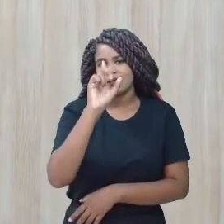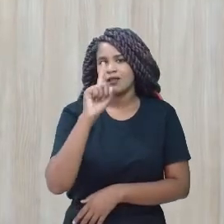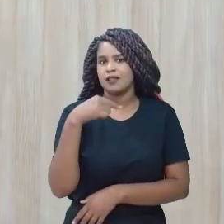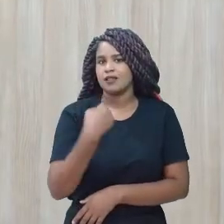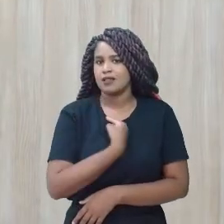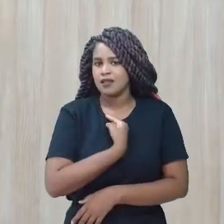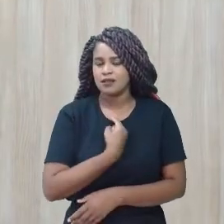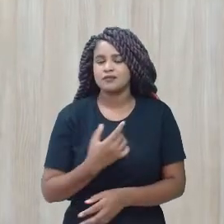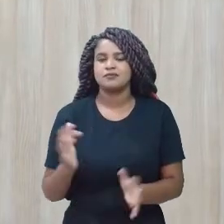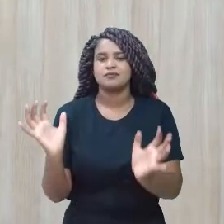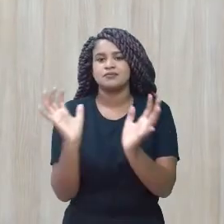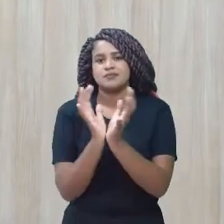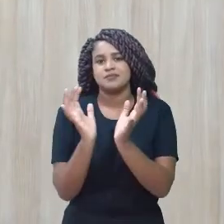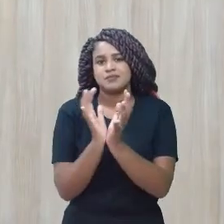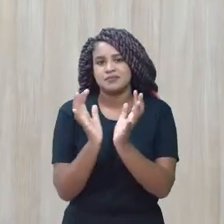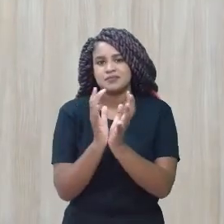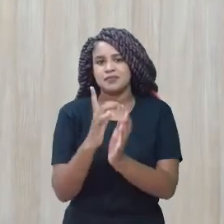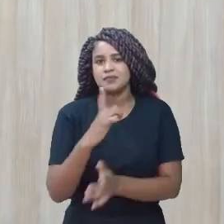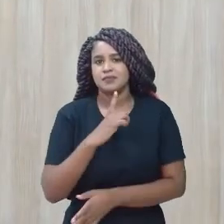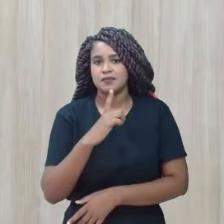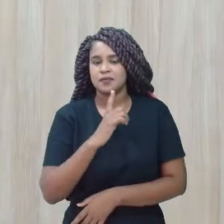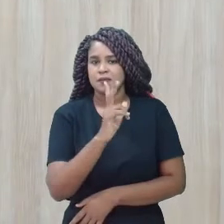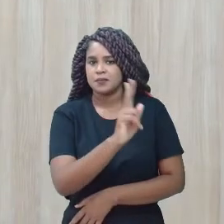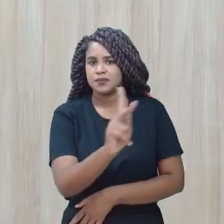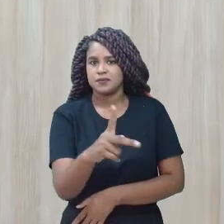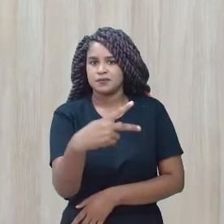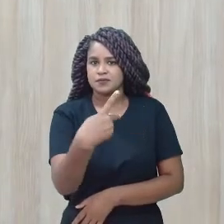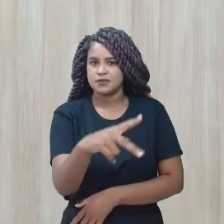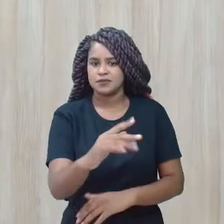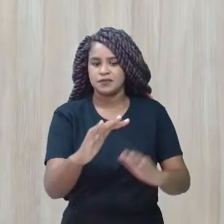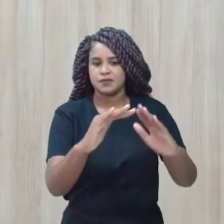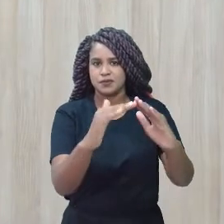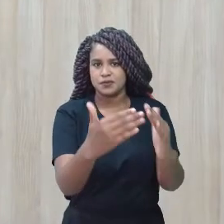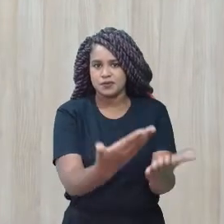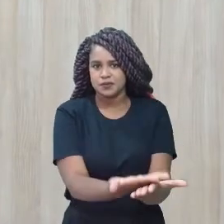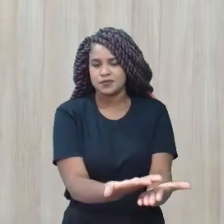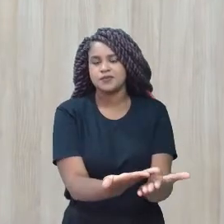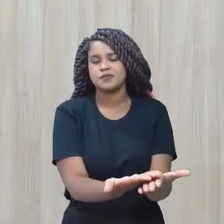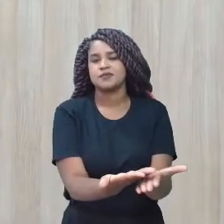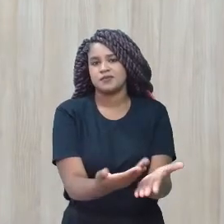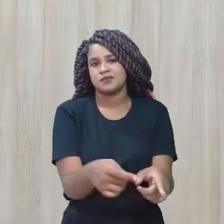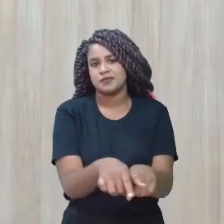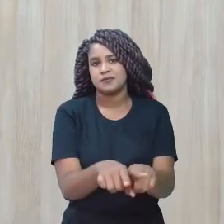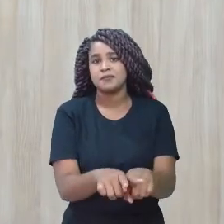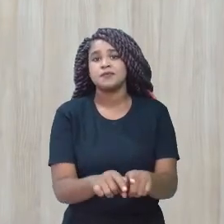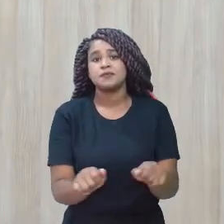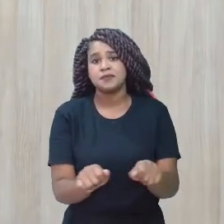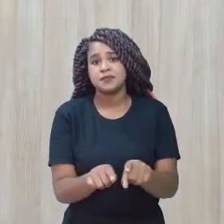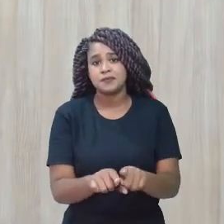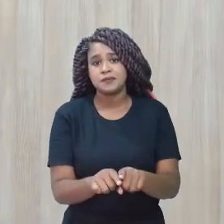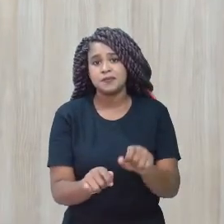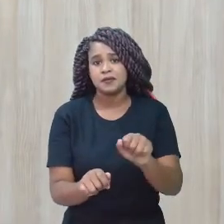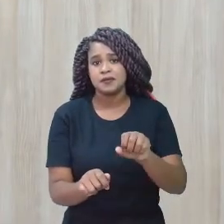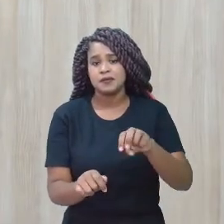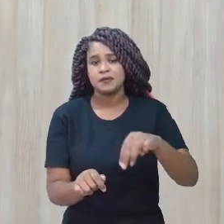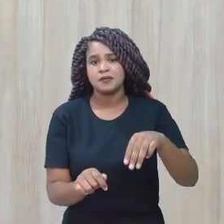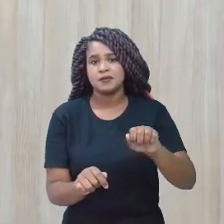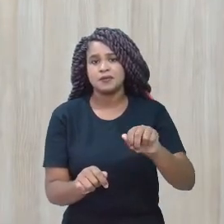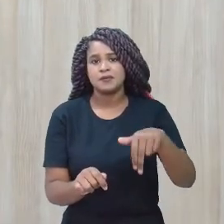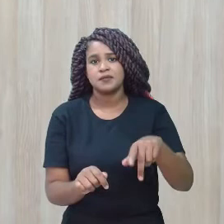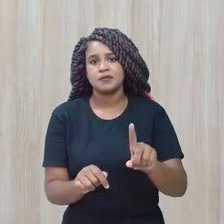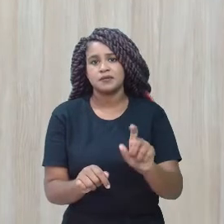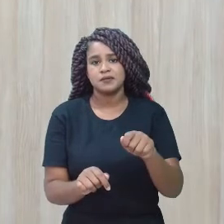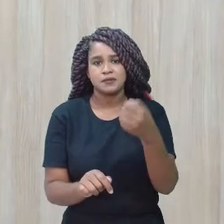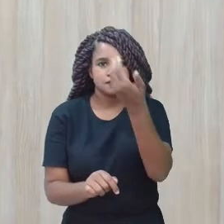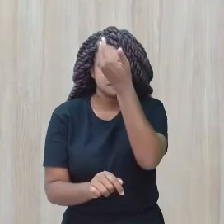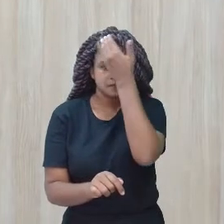Isso tem eu aqui, o seu professor na sua escola de origem. Estamos aqui com a Amanda, fazendo a Libras aí